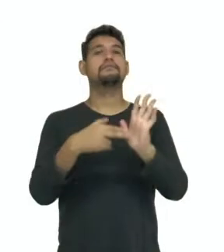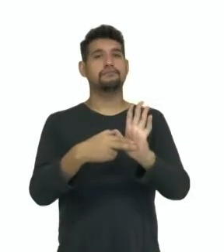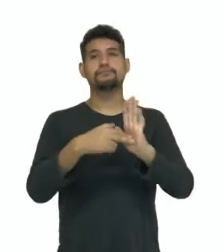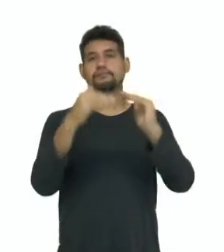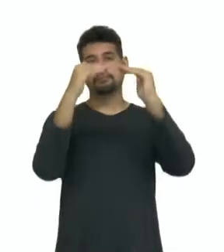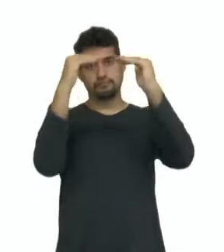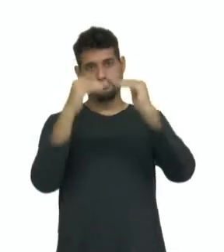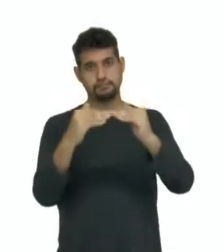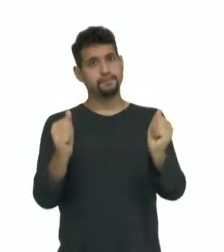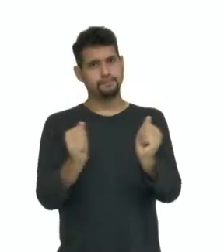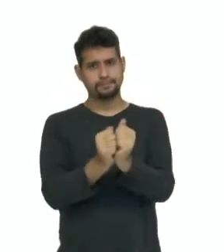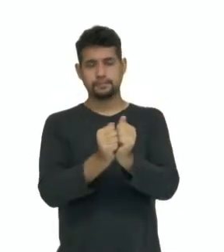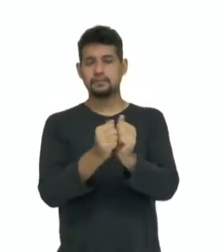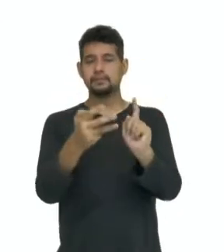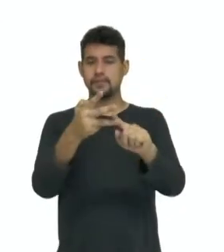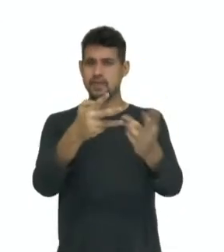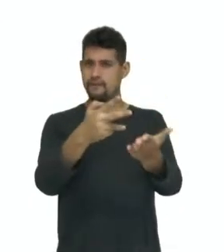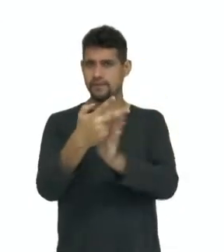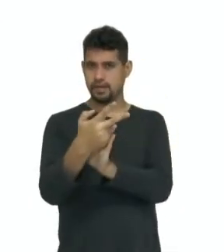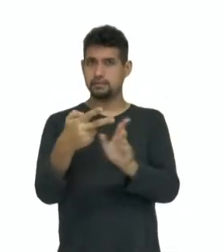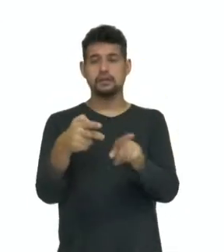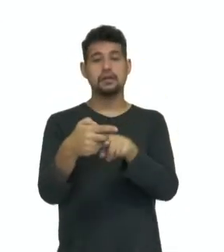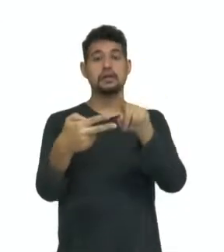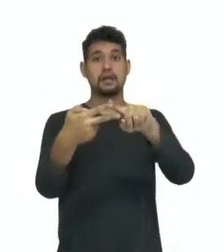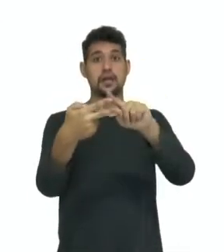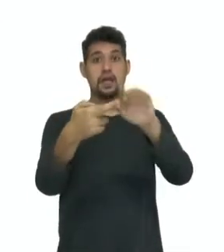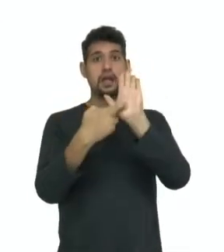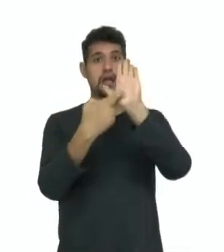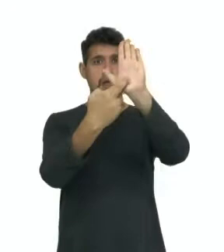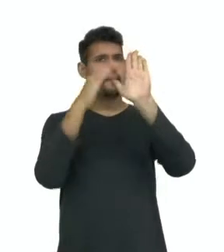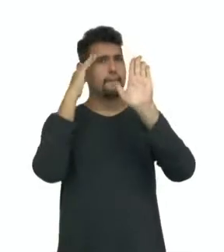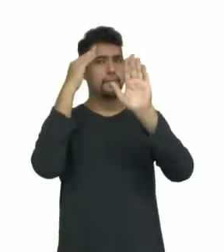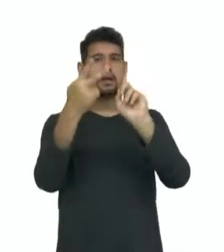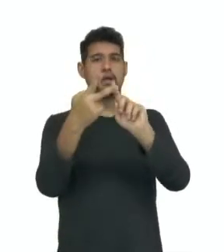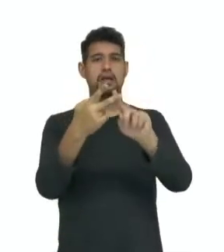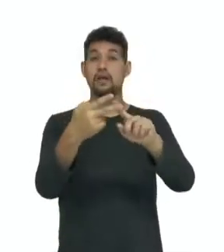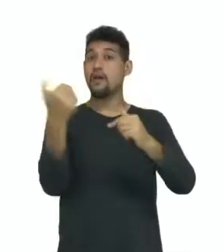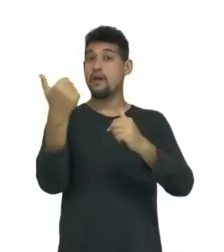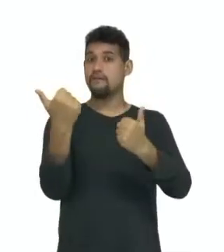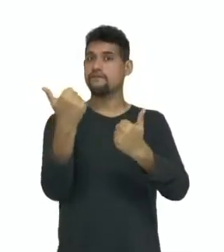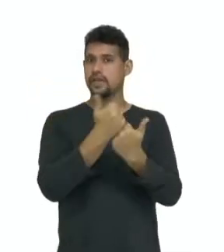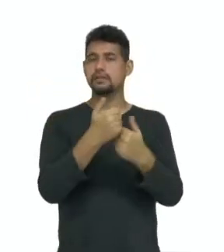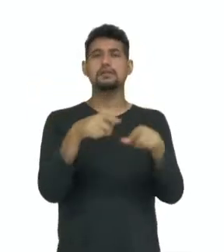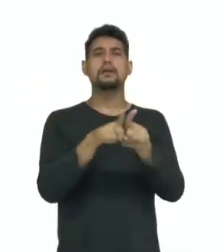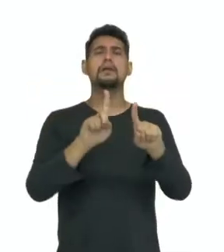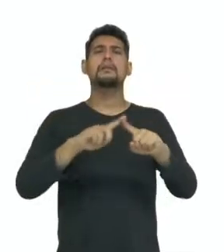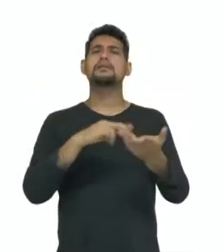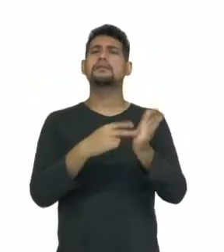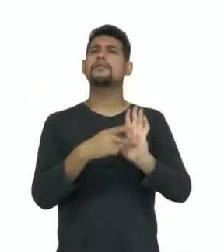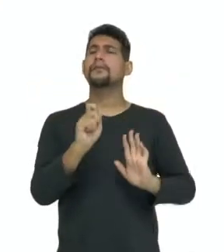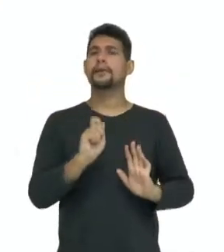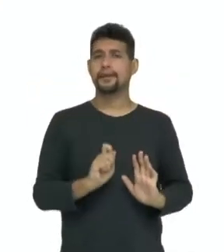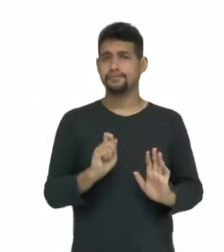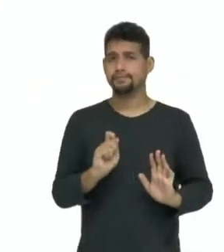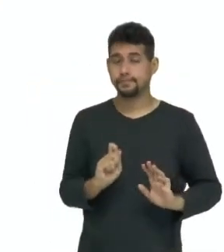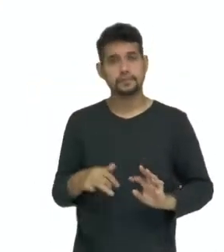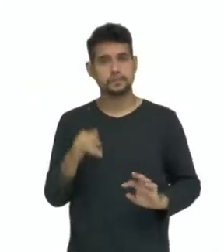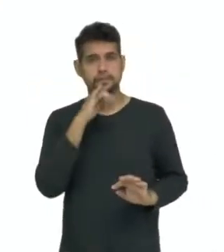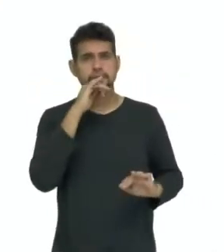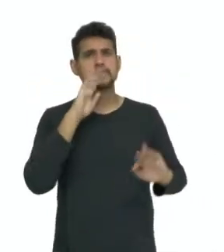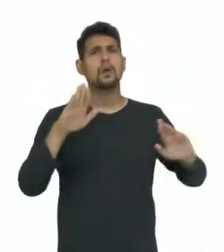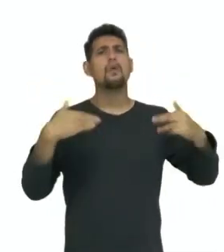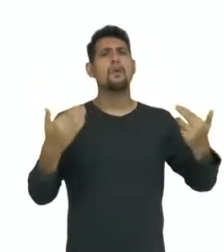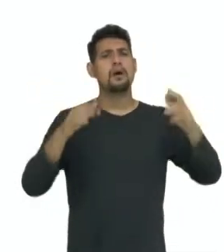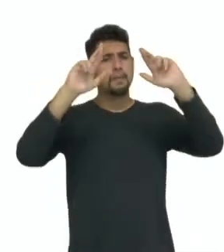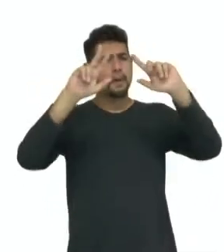respectivamente, representante e vice. Então aqui nós temos a cédula, então a gente quer saber o quê? Quais são